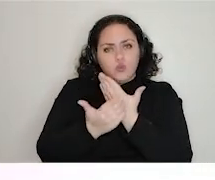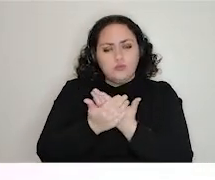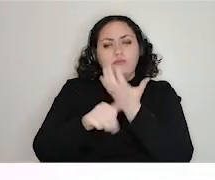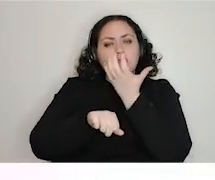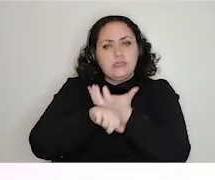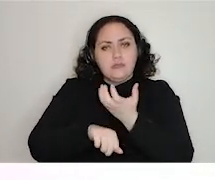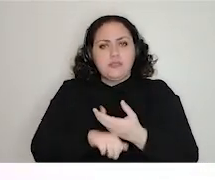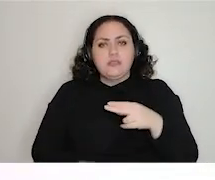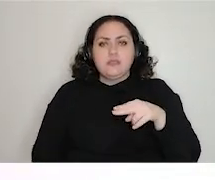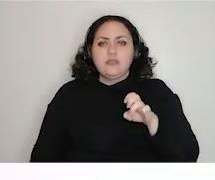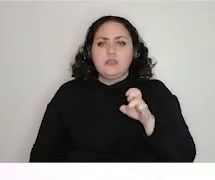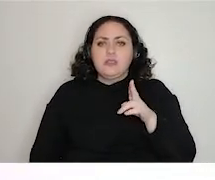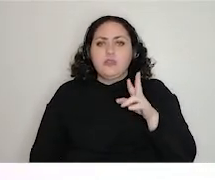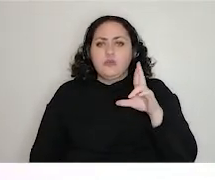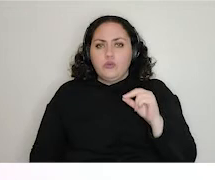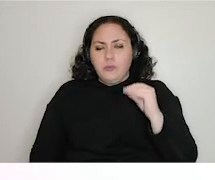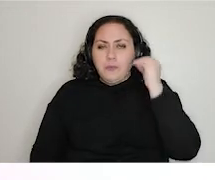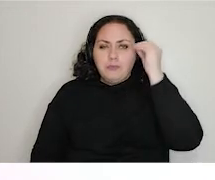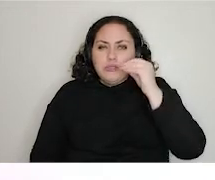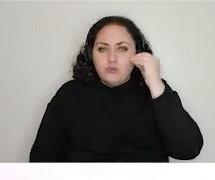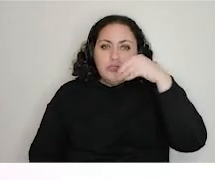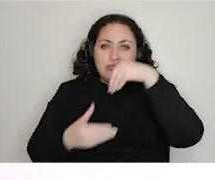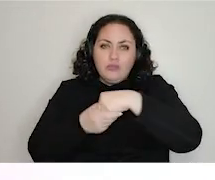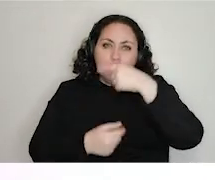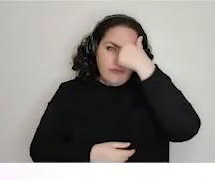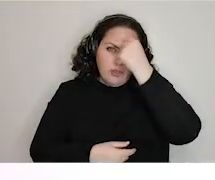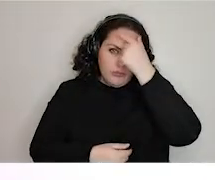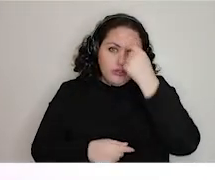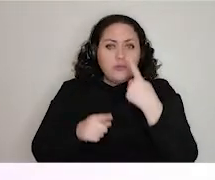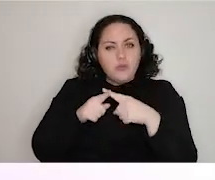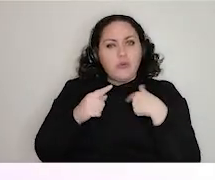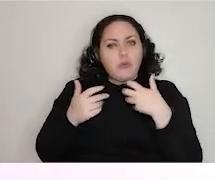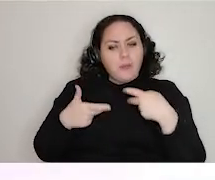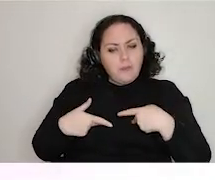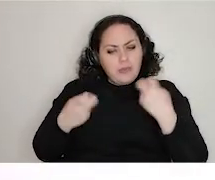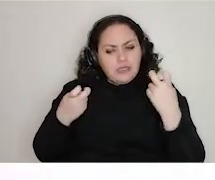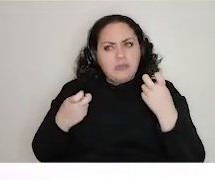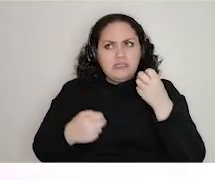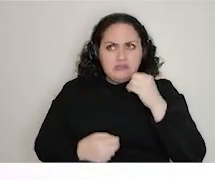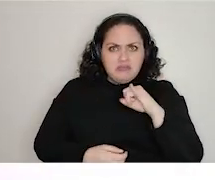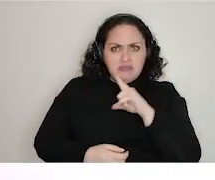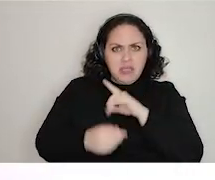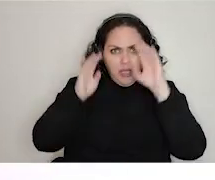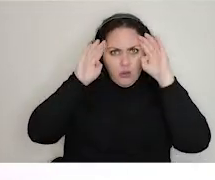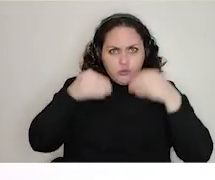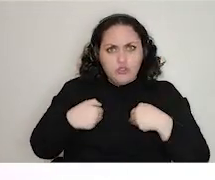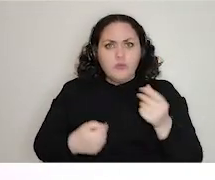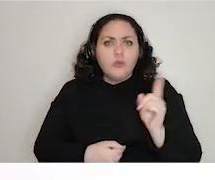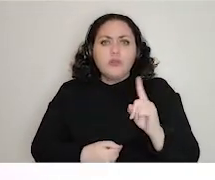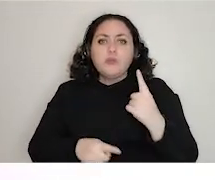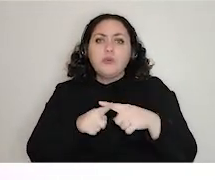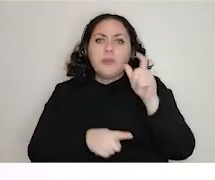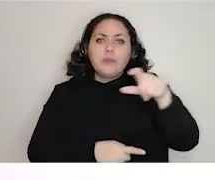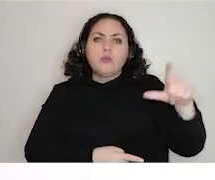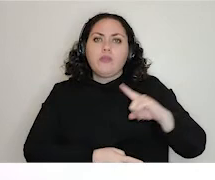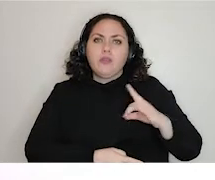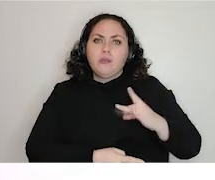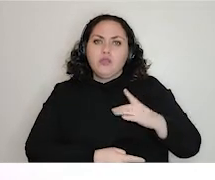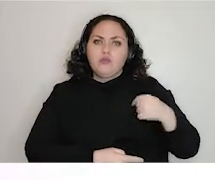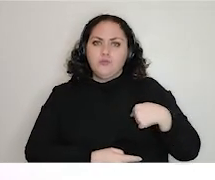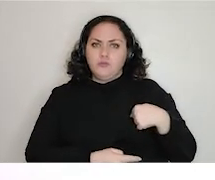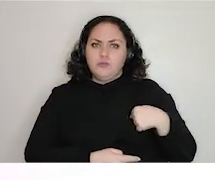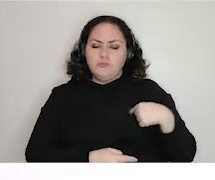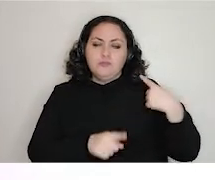de neuropsicologia na faculdade para tentar verificar se eu tinha autismo, porque eu tinha a impressão de que eu intimidava demais